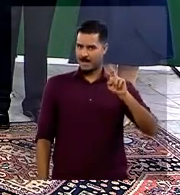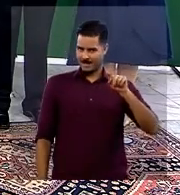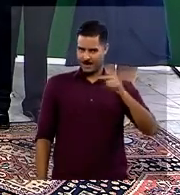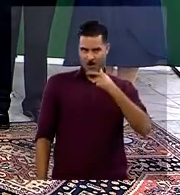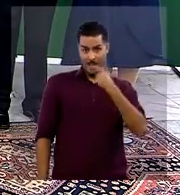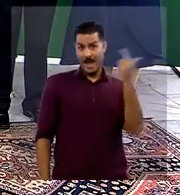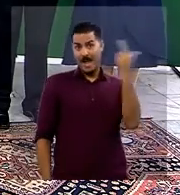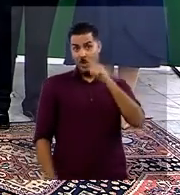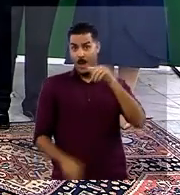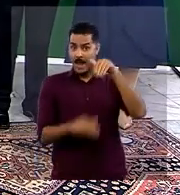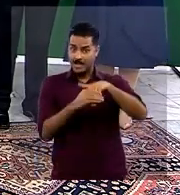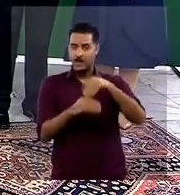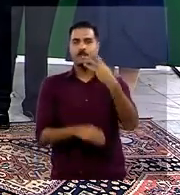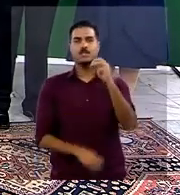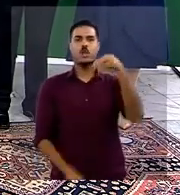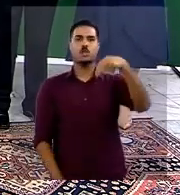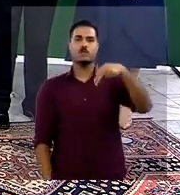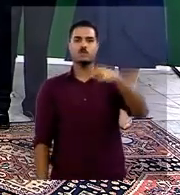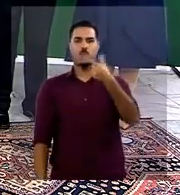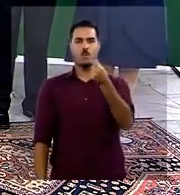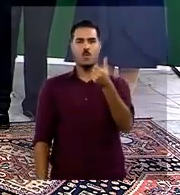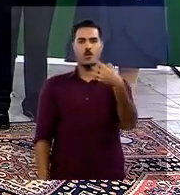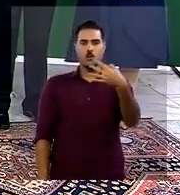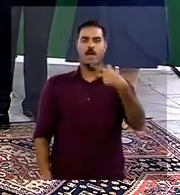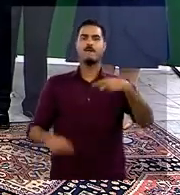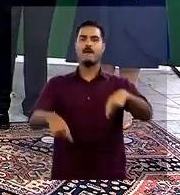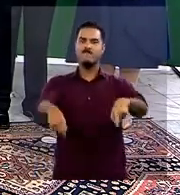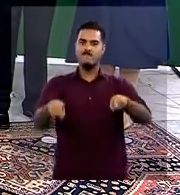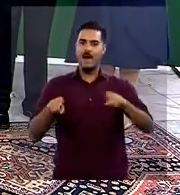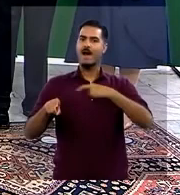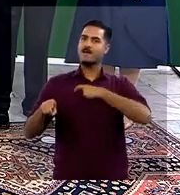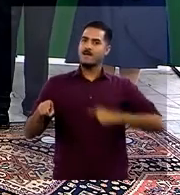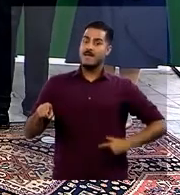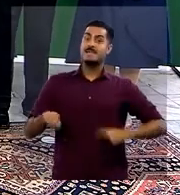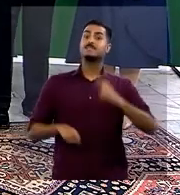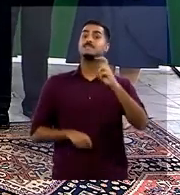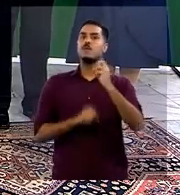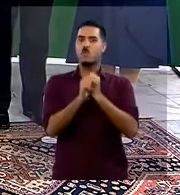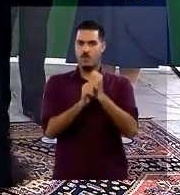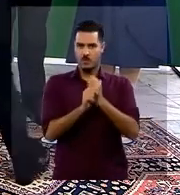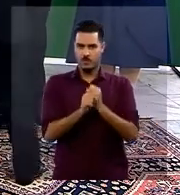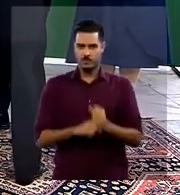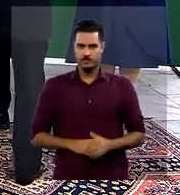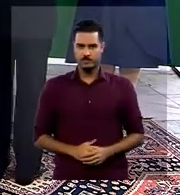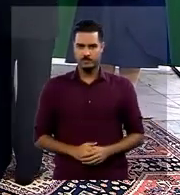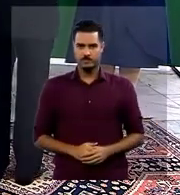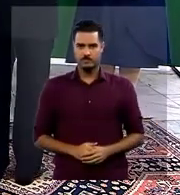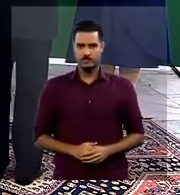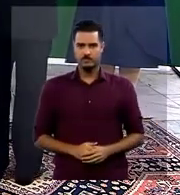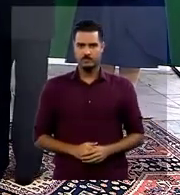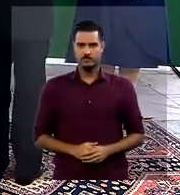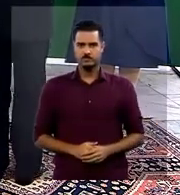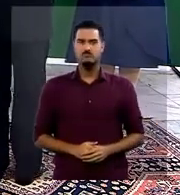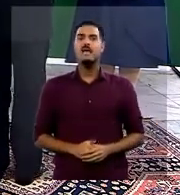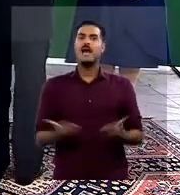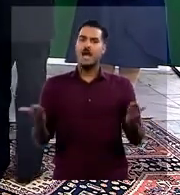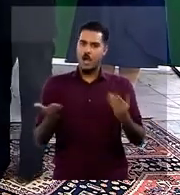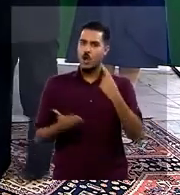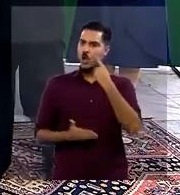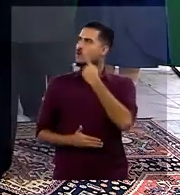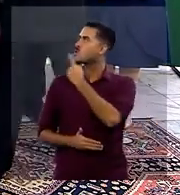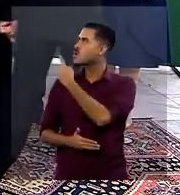novembro de 2014 para um mandato de 5 anos. Ele está cumprimentando